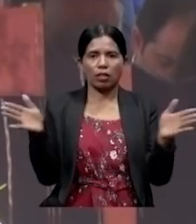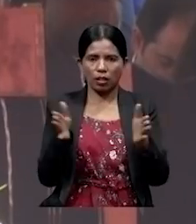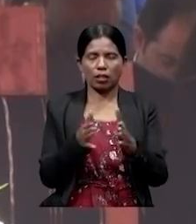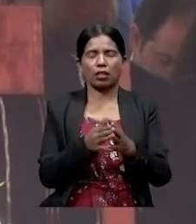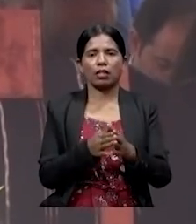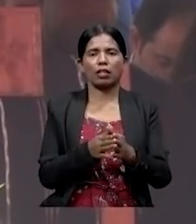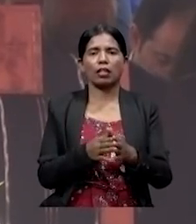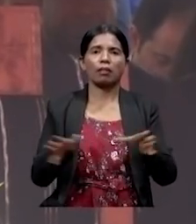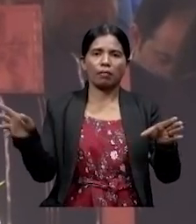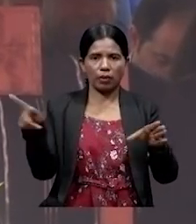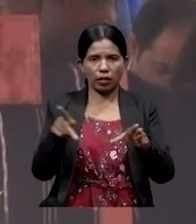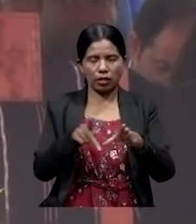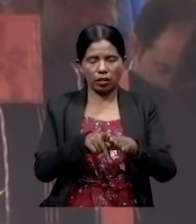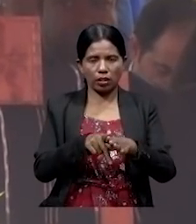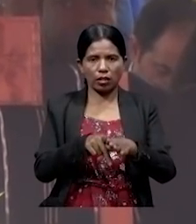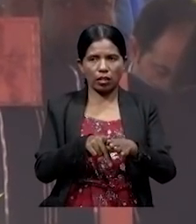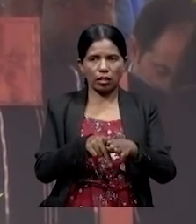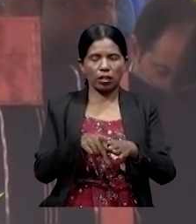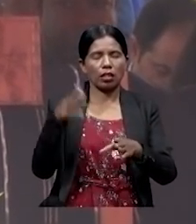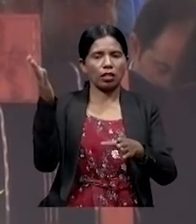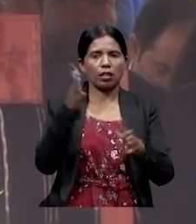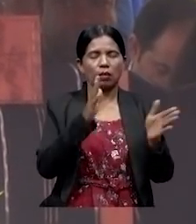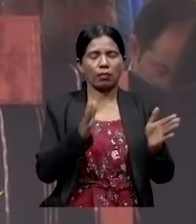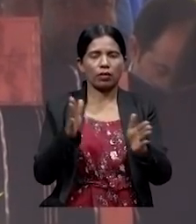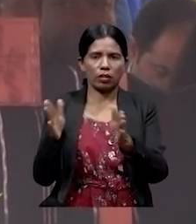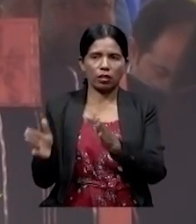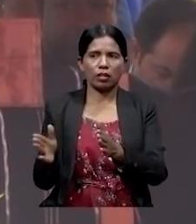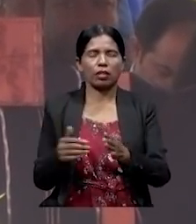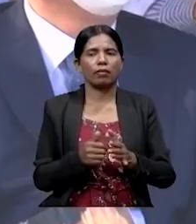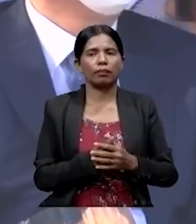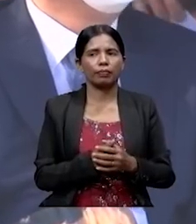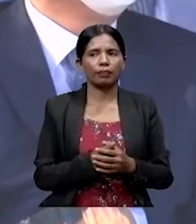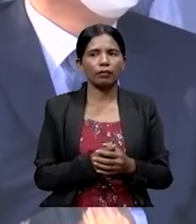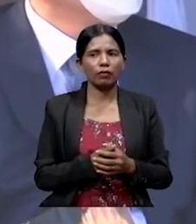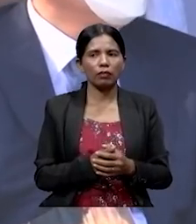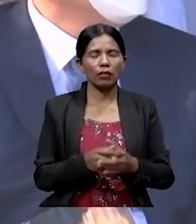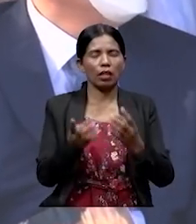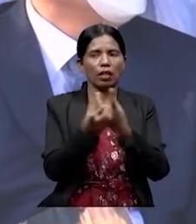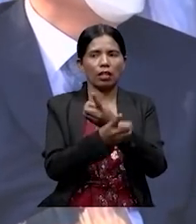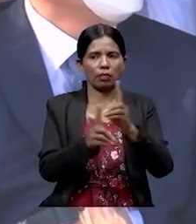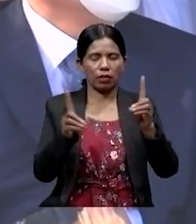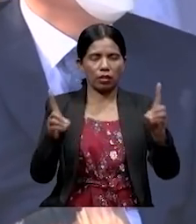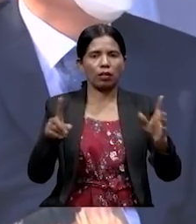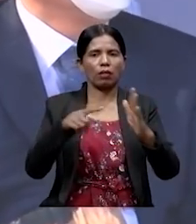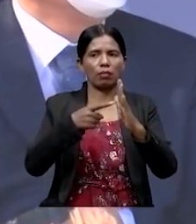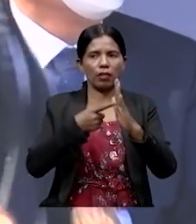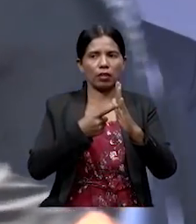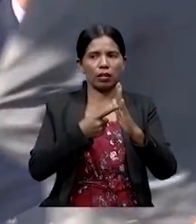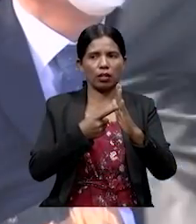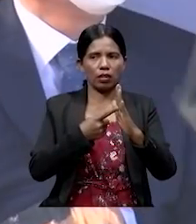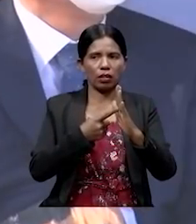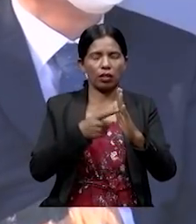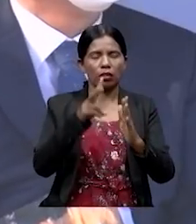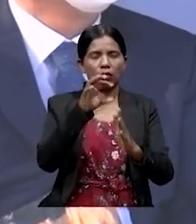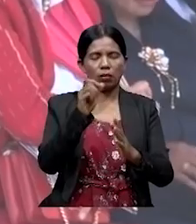Nebe participa ativamente em processo de democracia, Fagu,